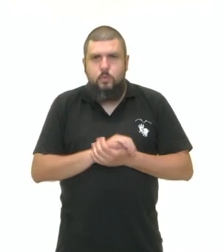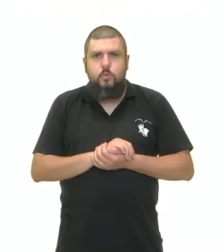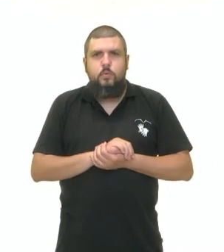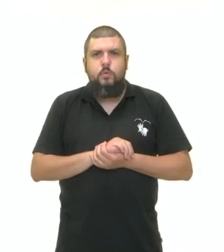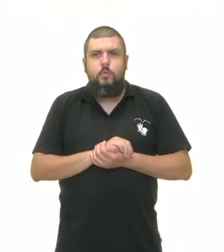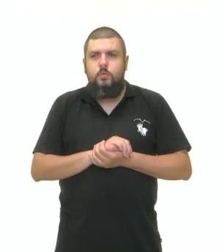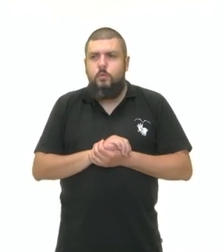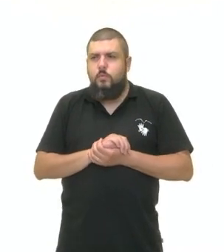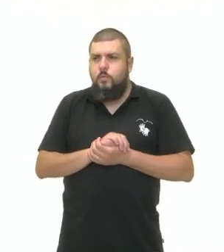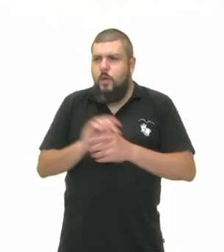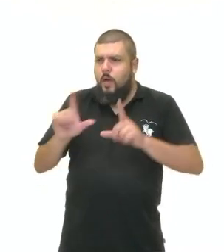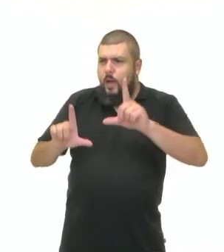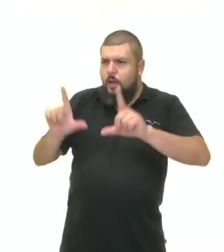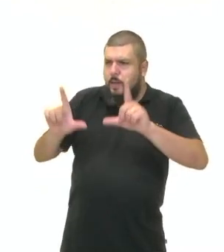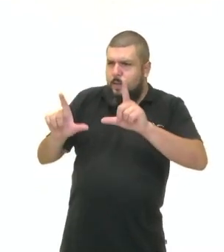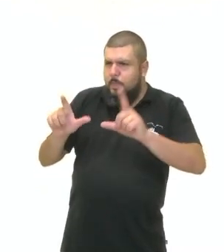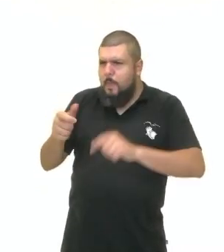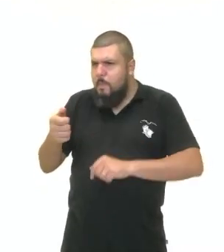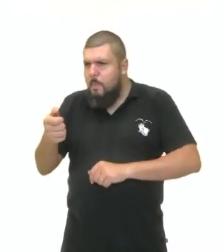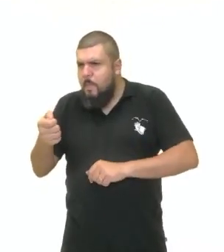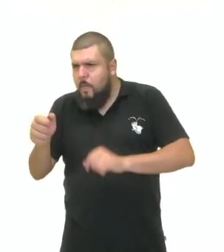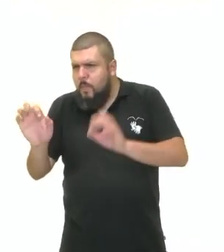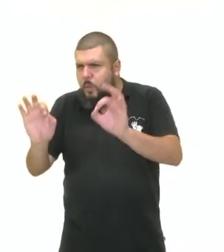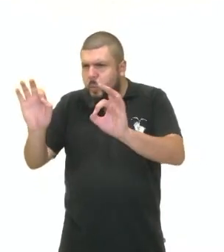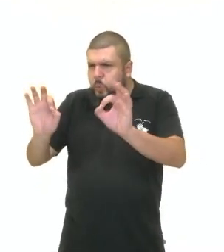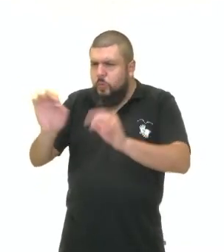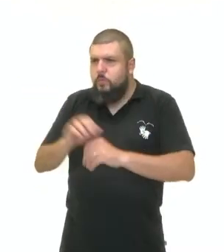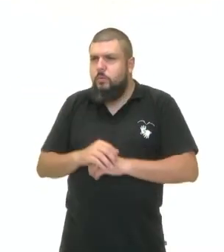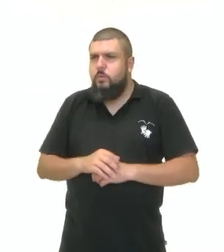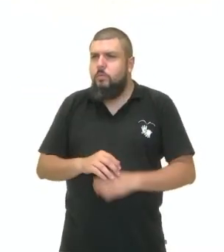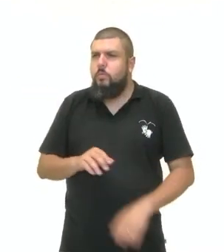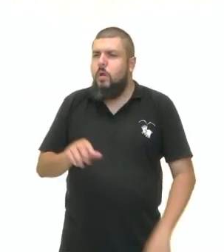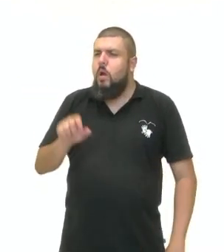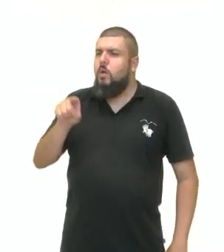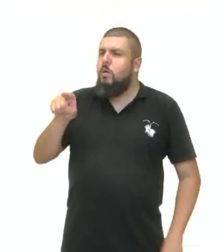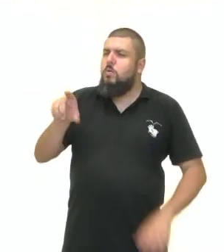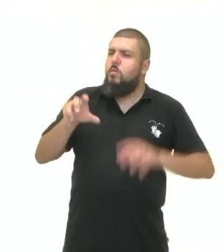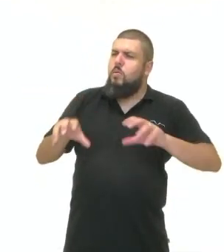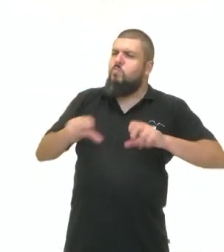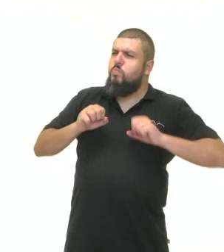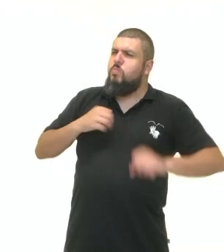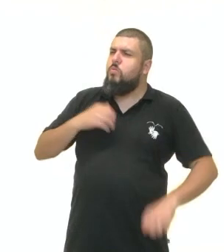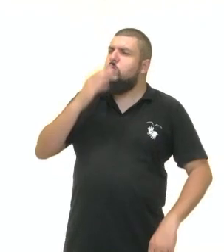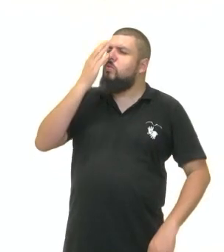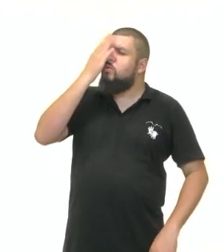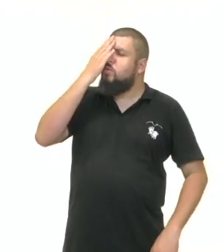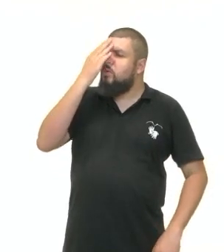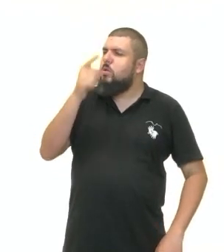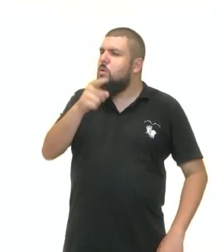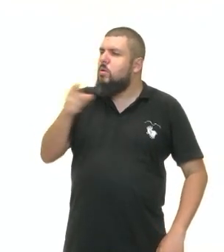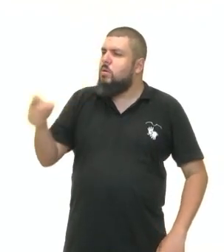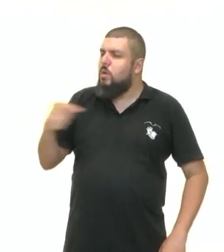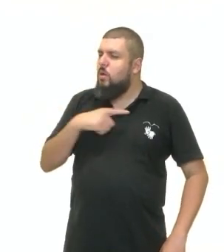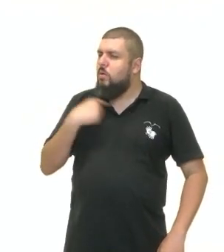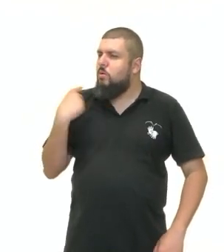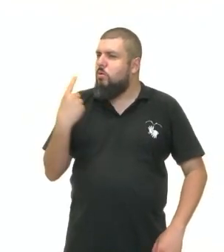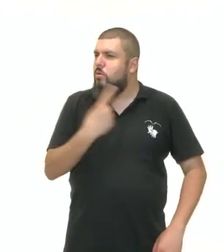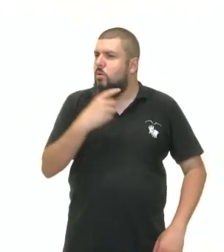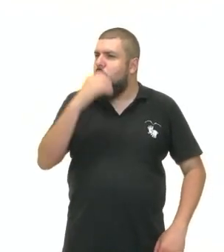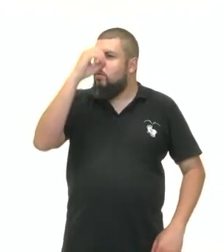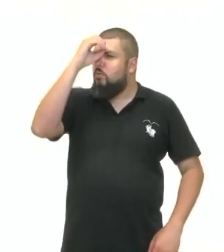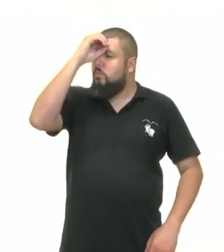pouco na TV, muda mais um pouco de canal ali. Os malditos sabem que nós ainda não sabemos. É